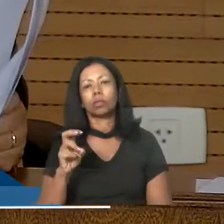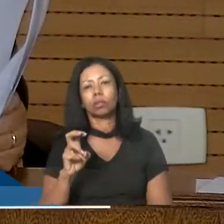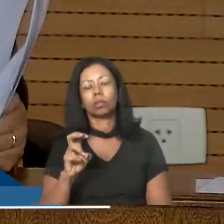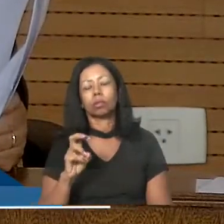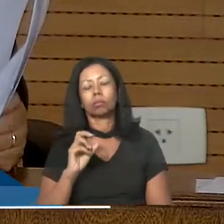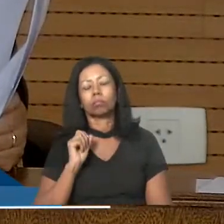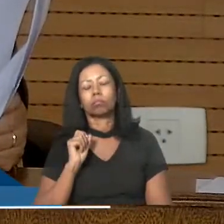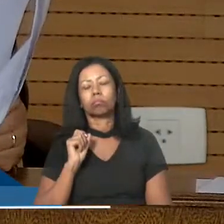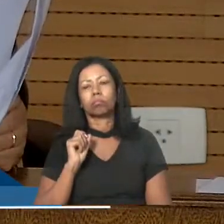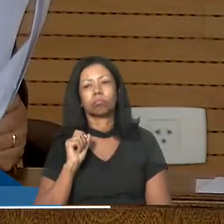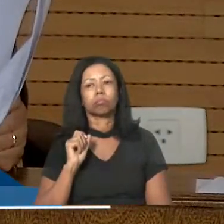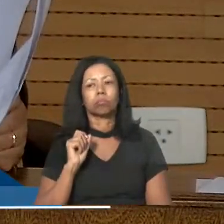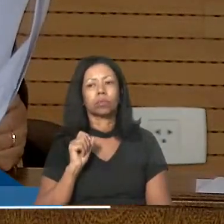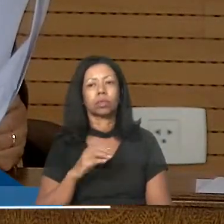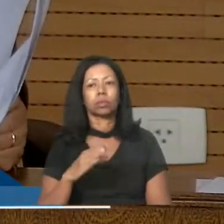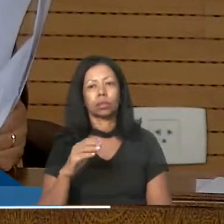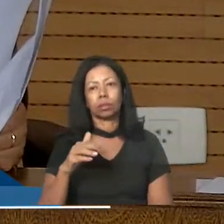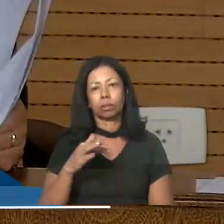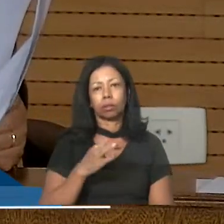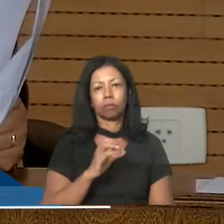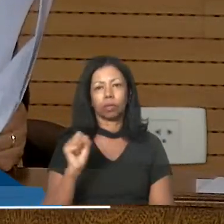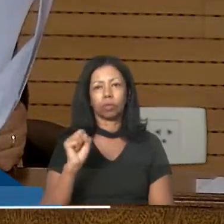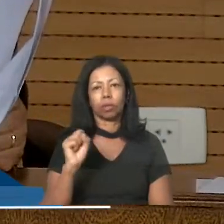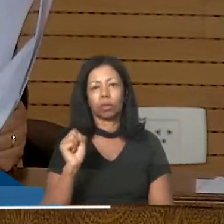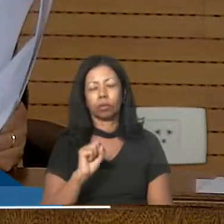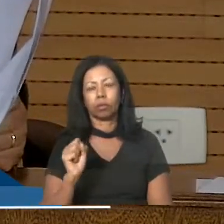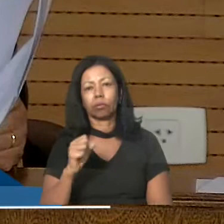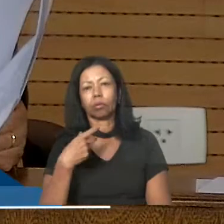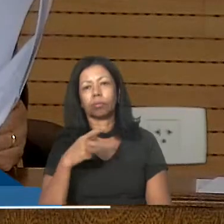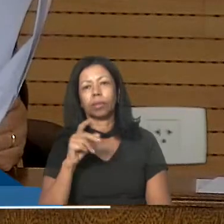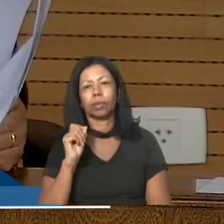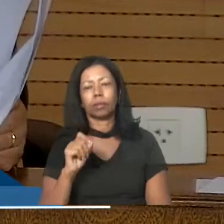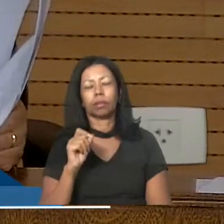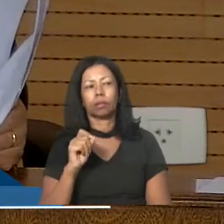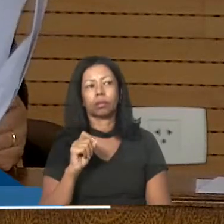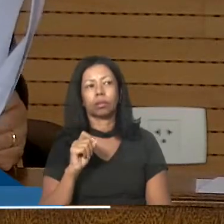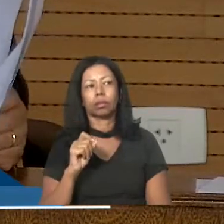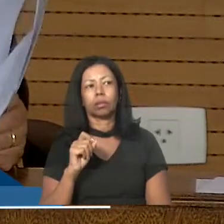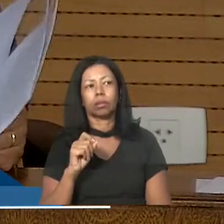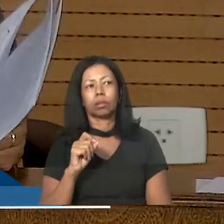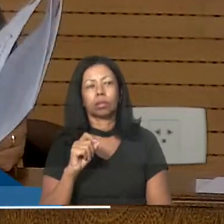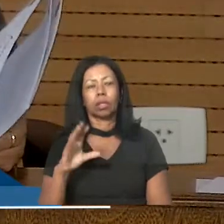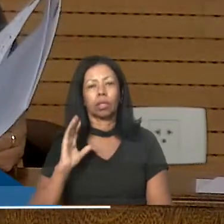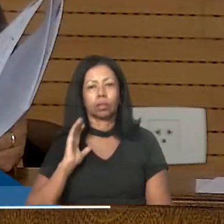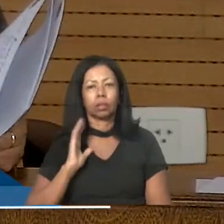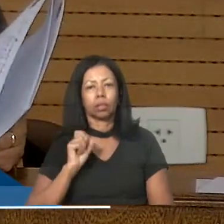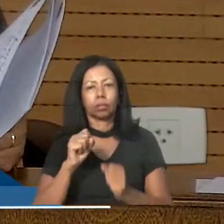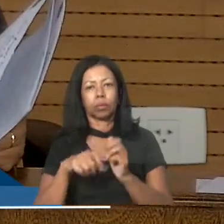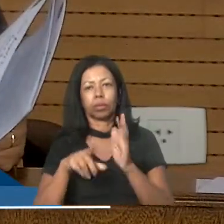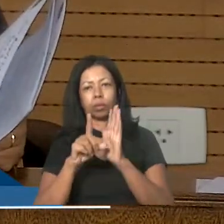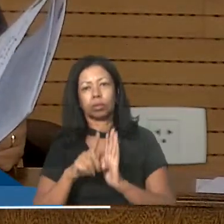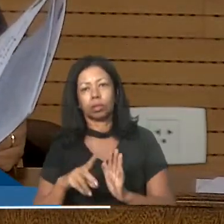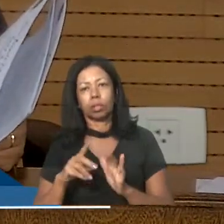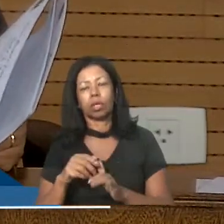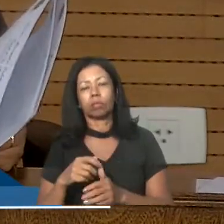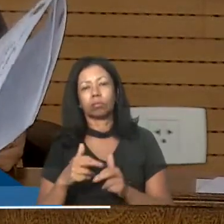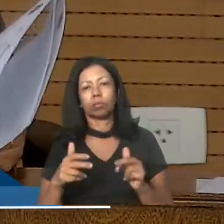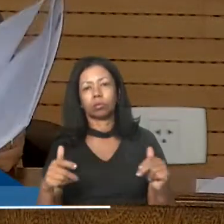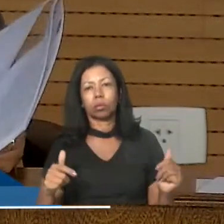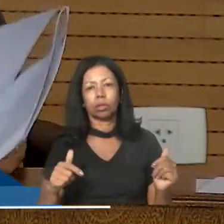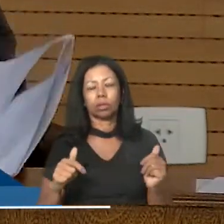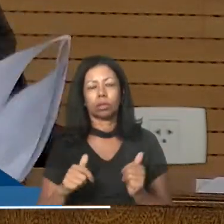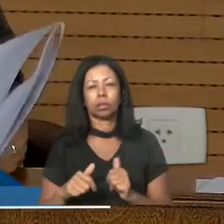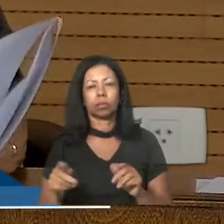inciso 1 da CF 88, no sentido de que compete aos municípios legislar sobre assuntos de interesses